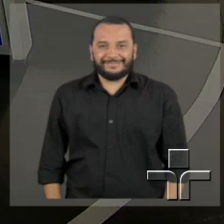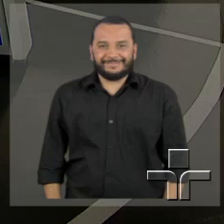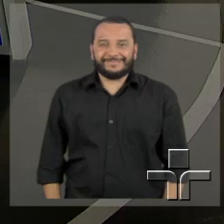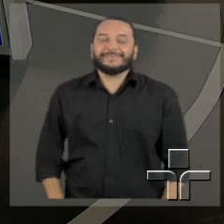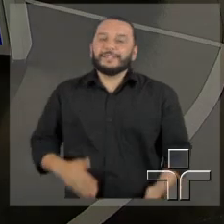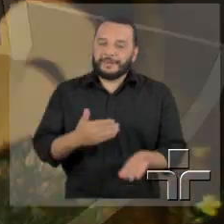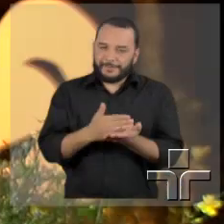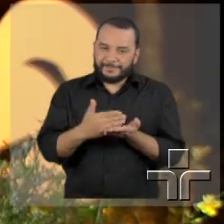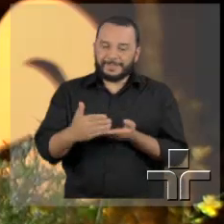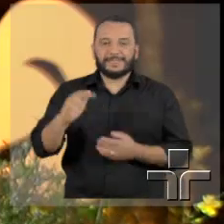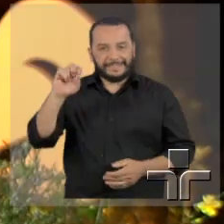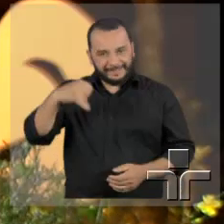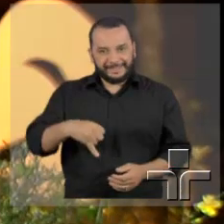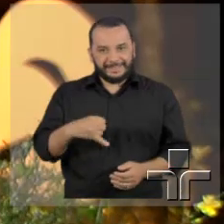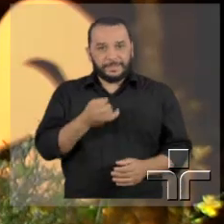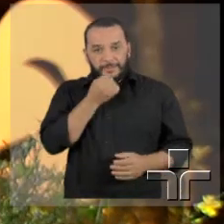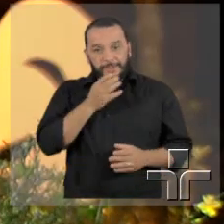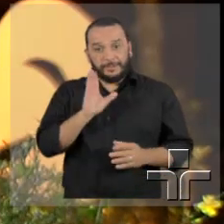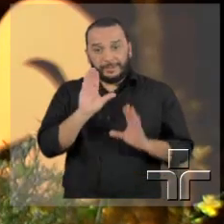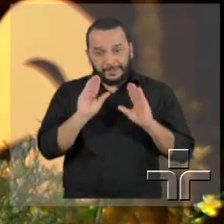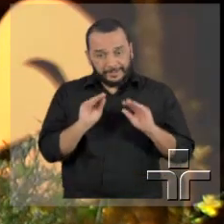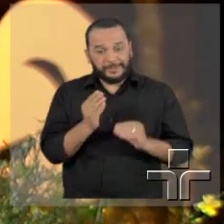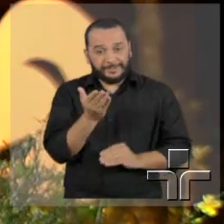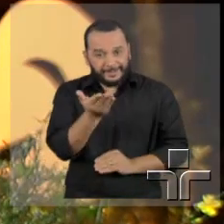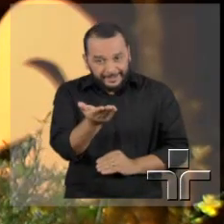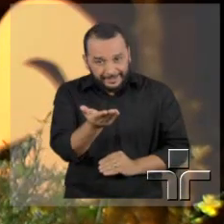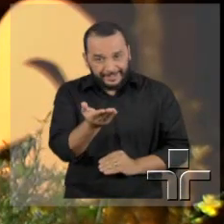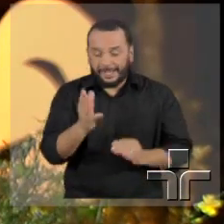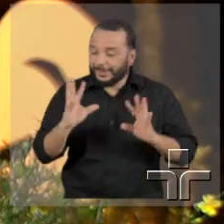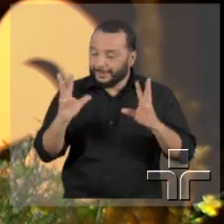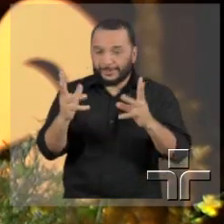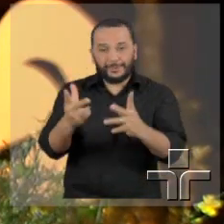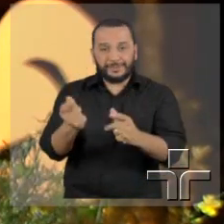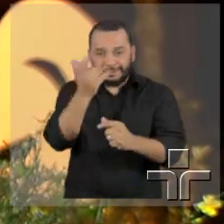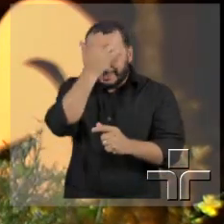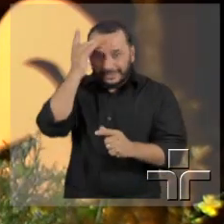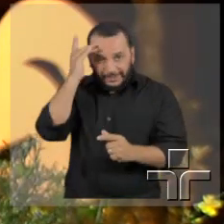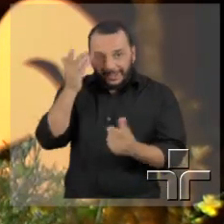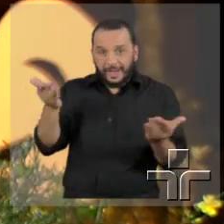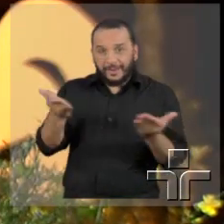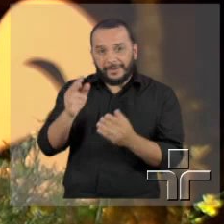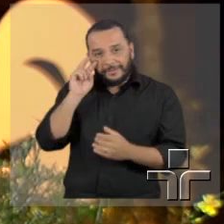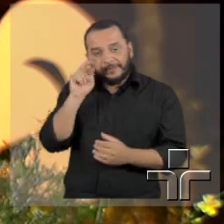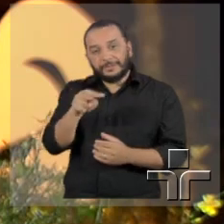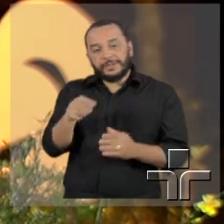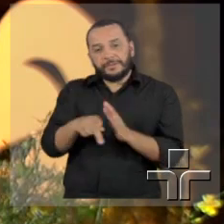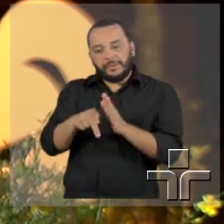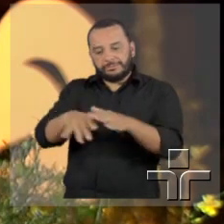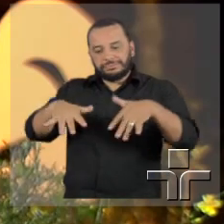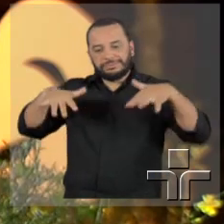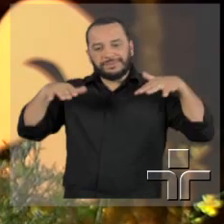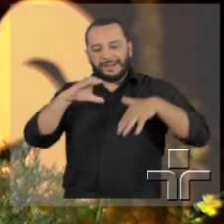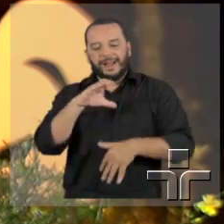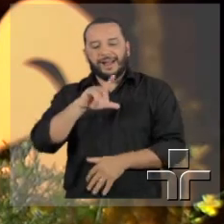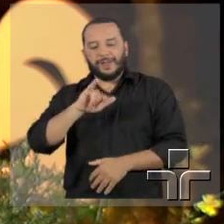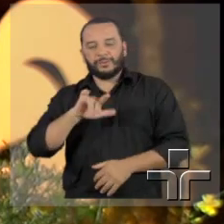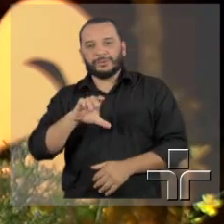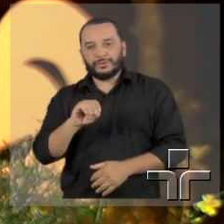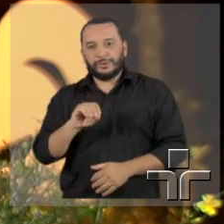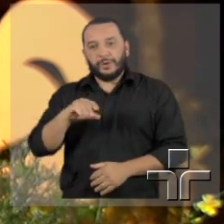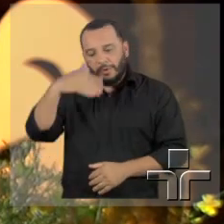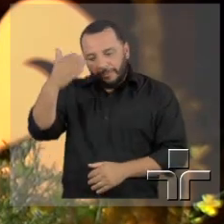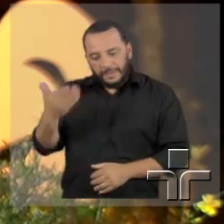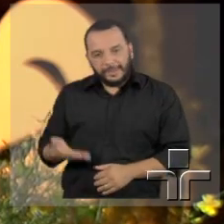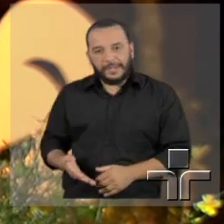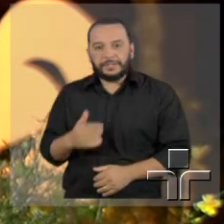Começou sim, Ana. Boa noite a você, boa noite a todos. Agora há pouco a gente acompanhou aqui no auditório Cláudio Santoro uma homenagem ao pianista